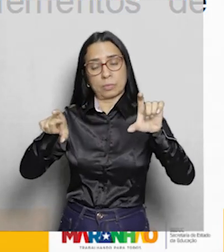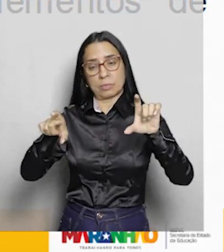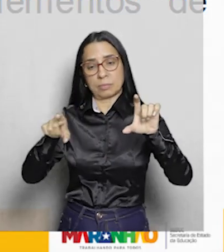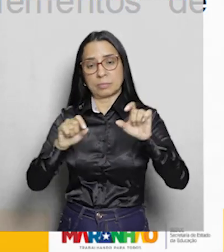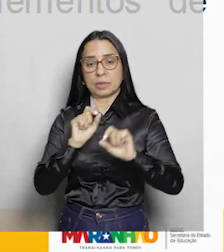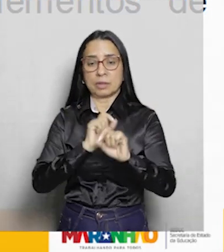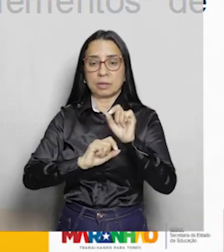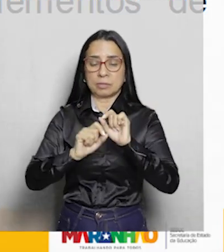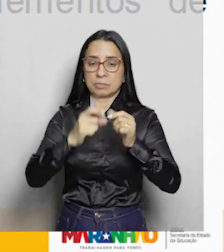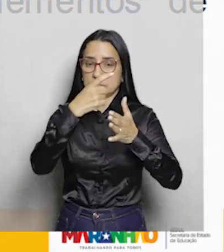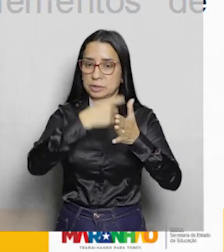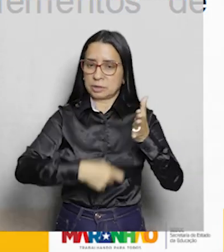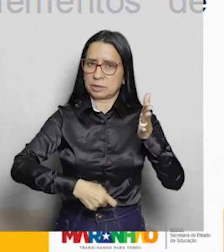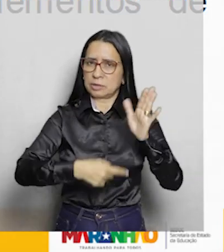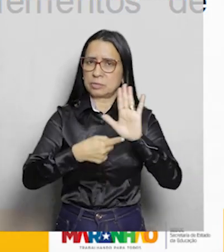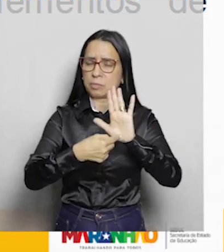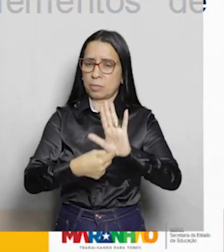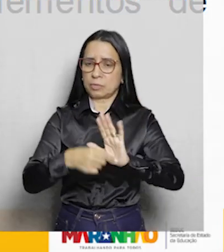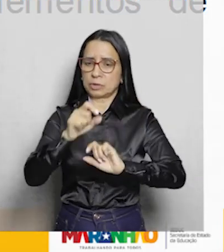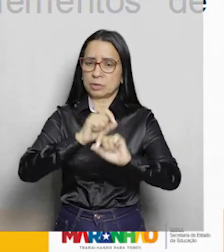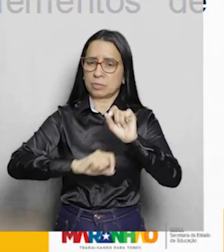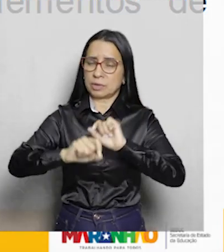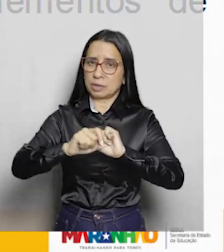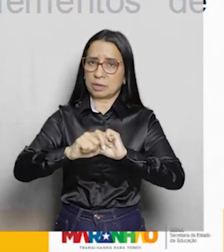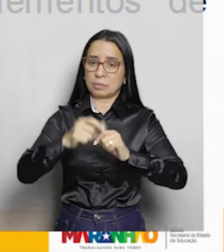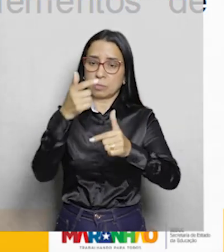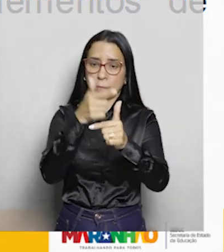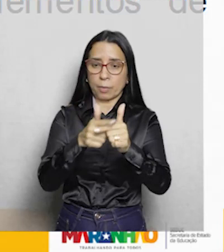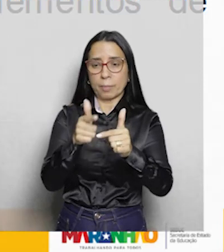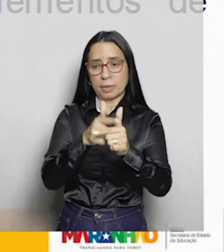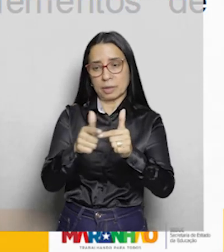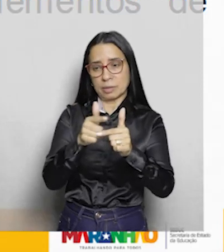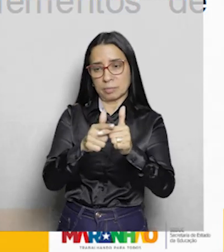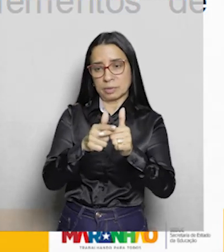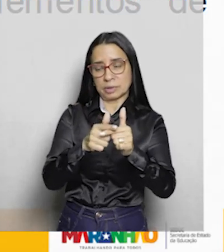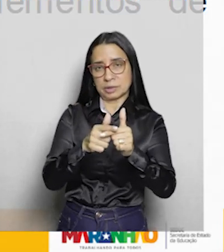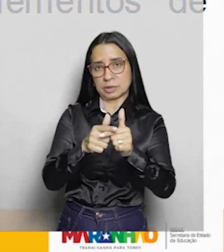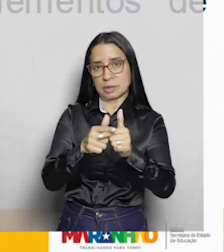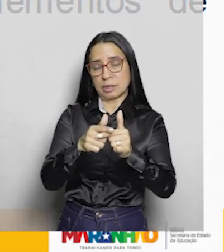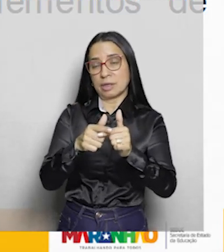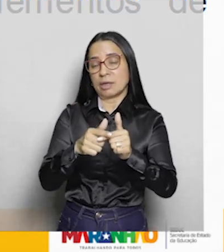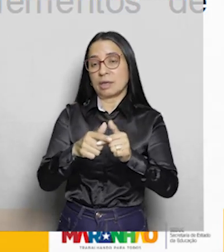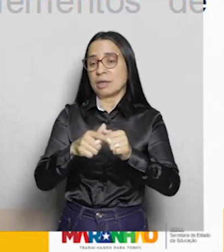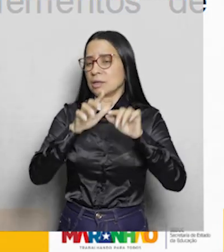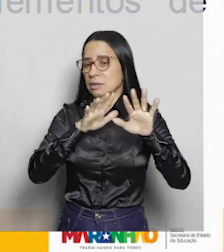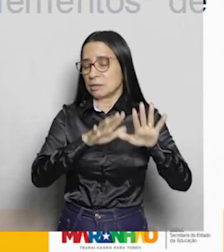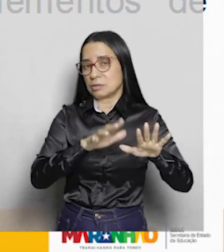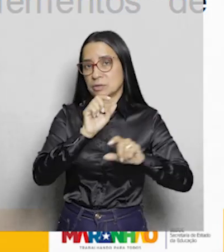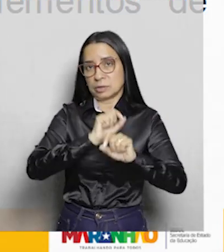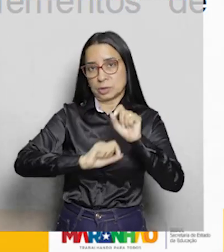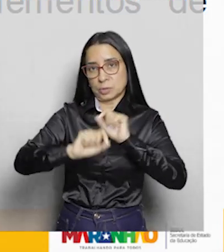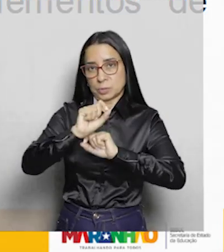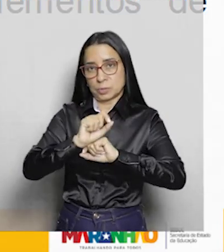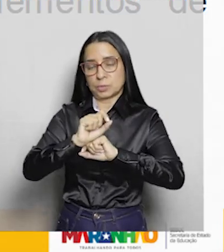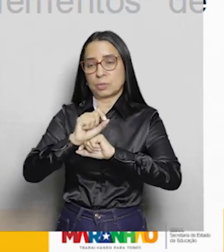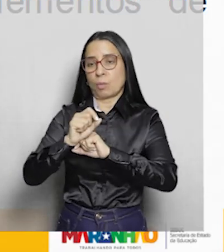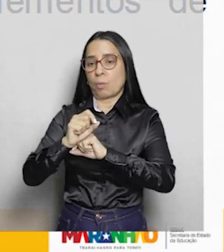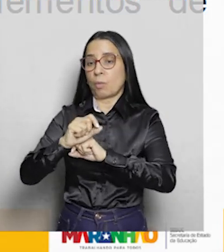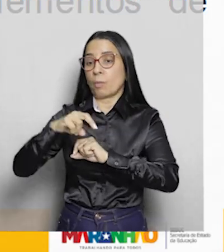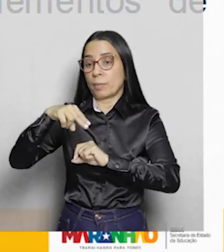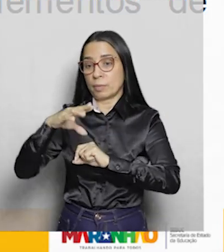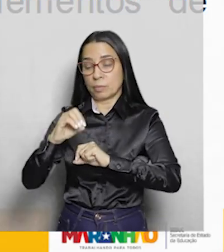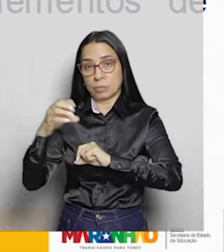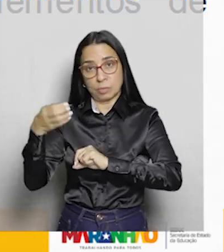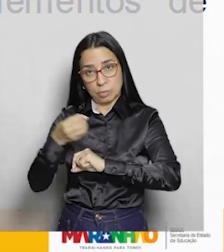só, o texto ele trata de quê? Das mazelas deixadas como heranças, né, pelo neocolonialismo,